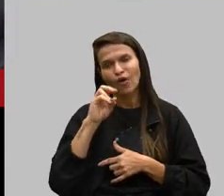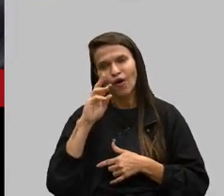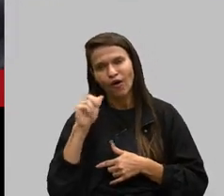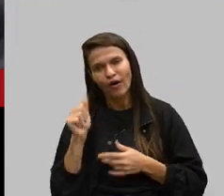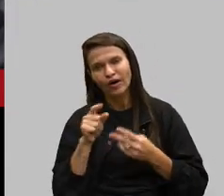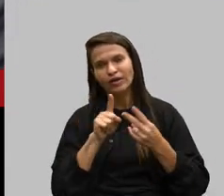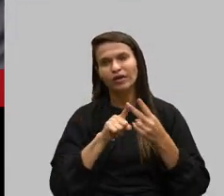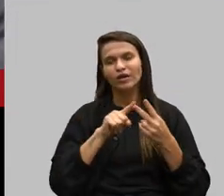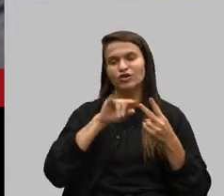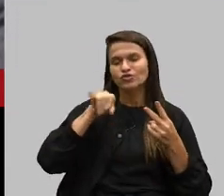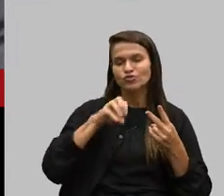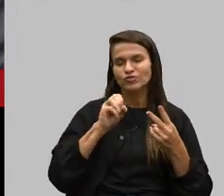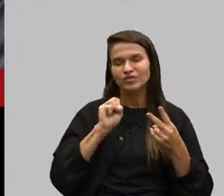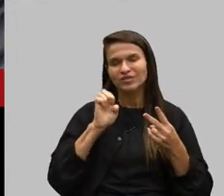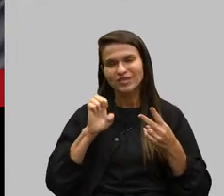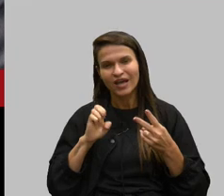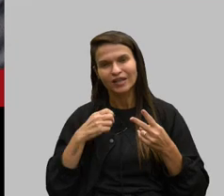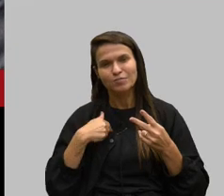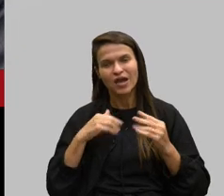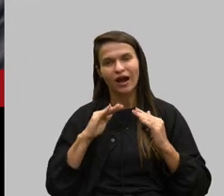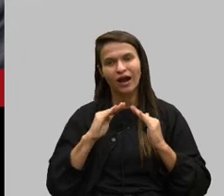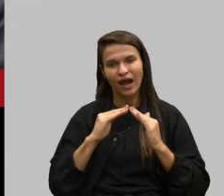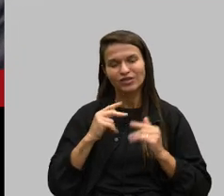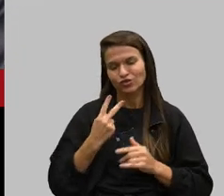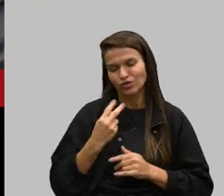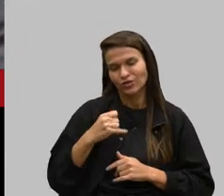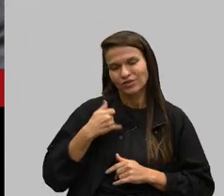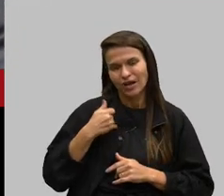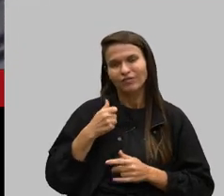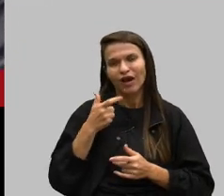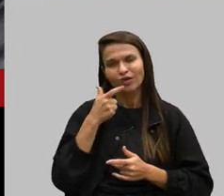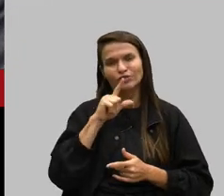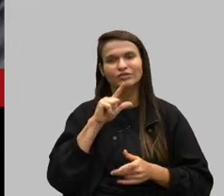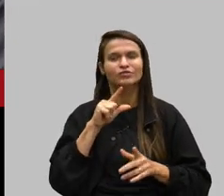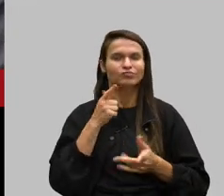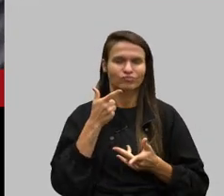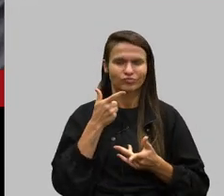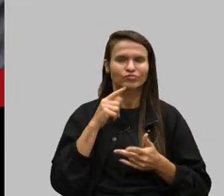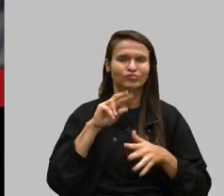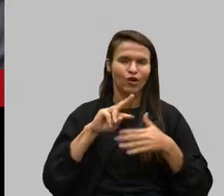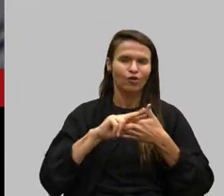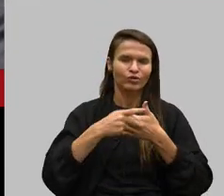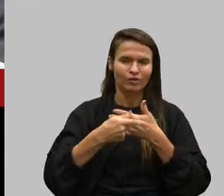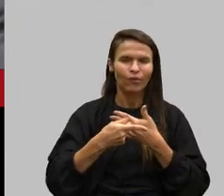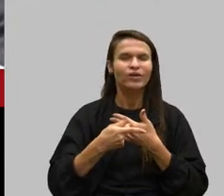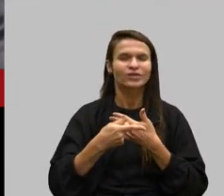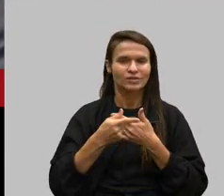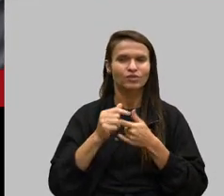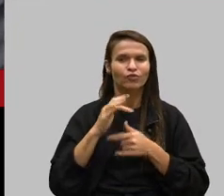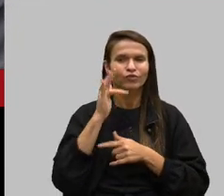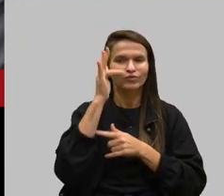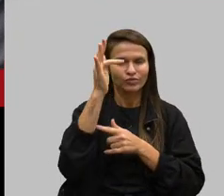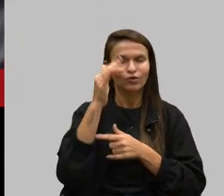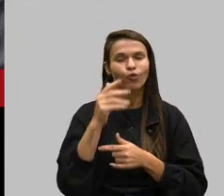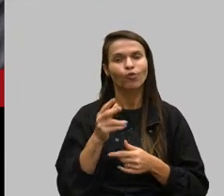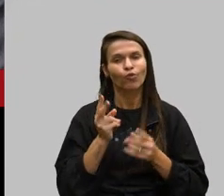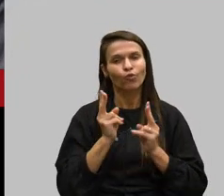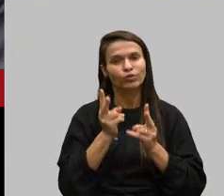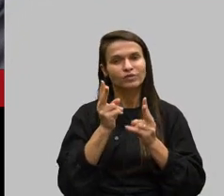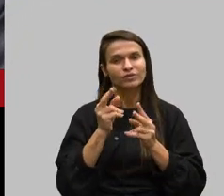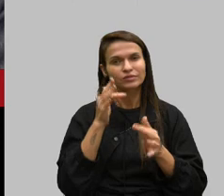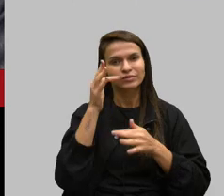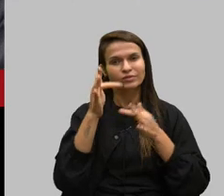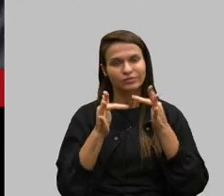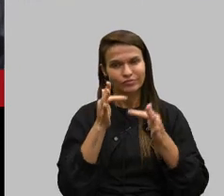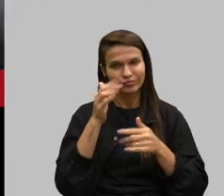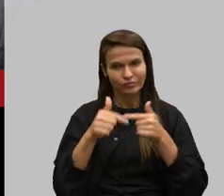casa enfim tenho orgulho de fazer parte juntamente com vocês aí no mais muito obrigado que Deus abençoe e continue trabalhando de cabeça erguida que vocês